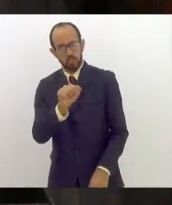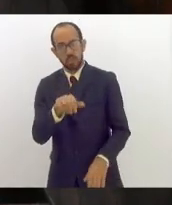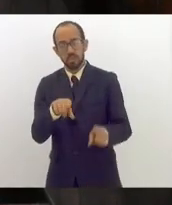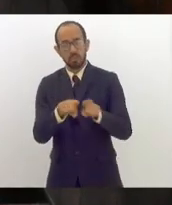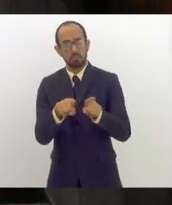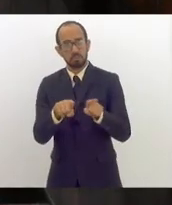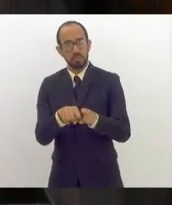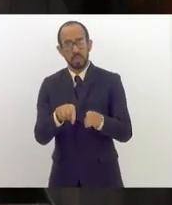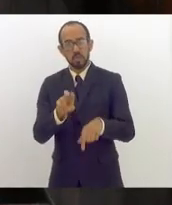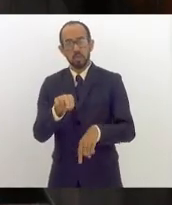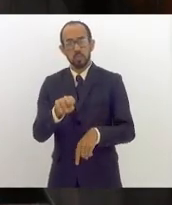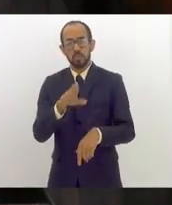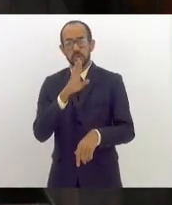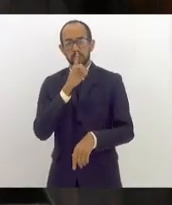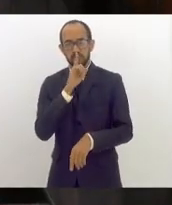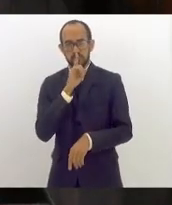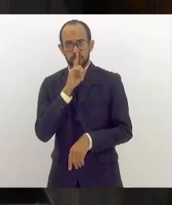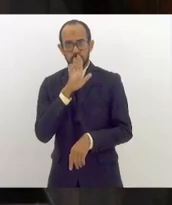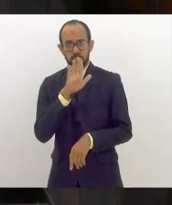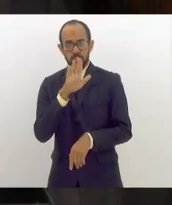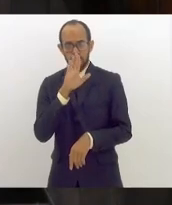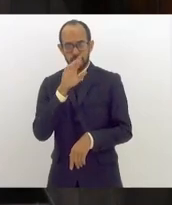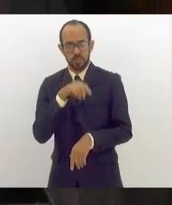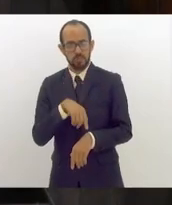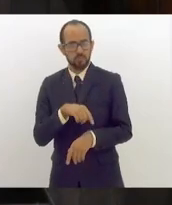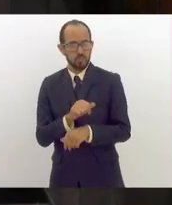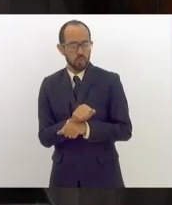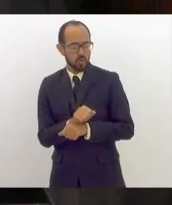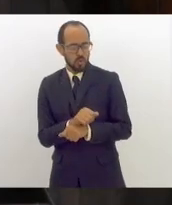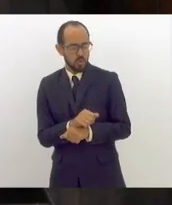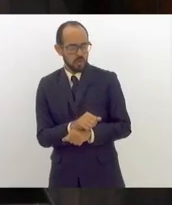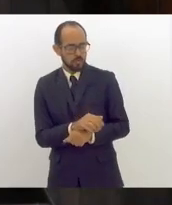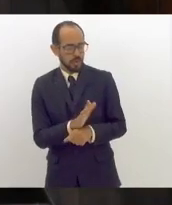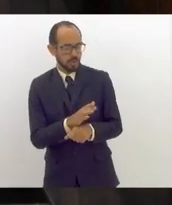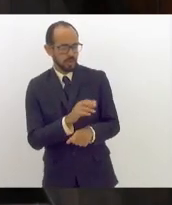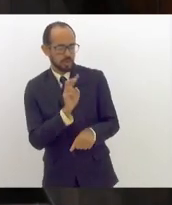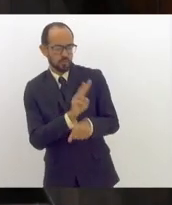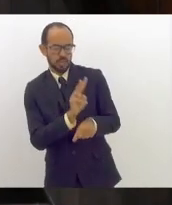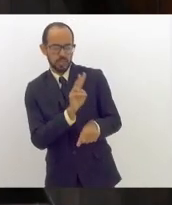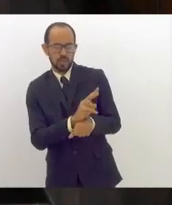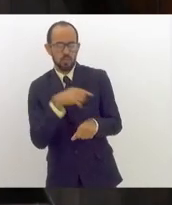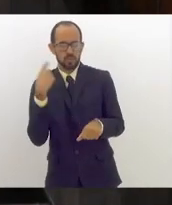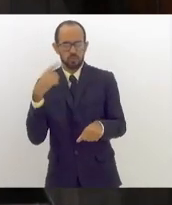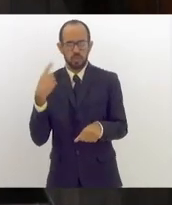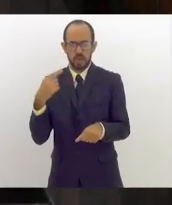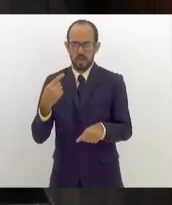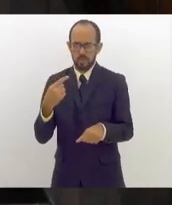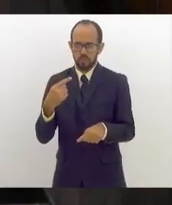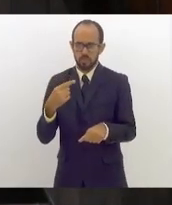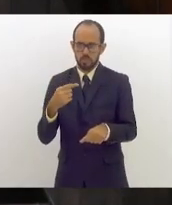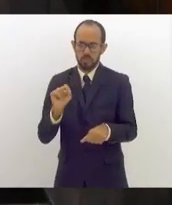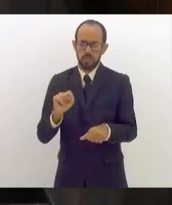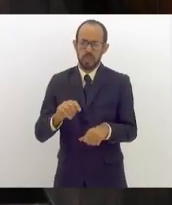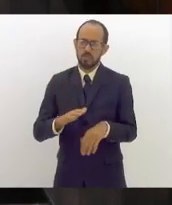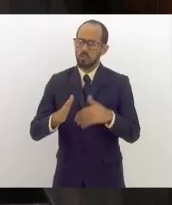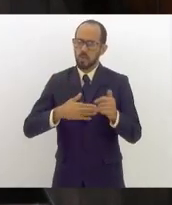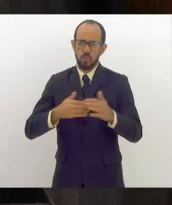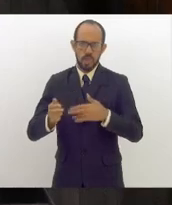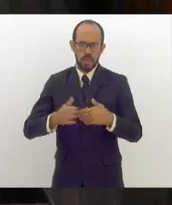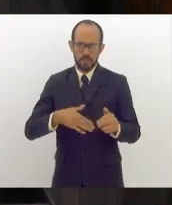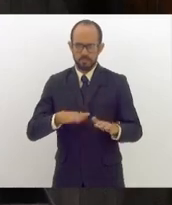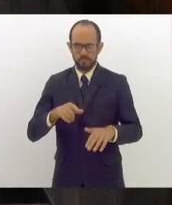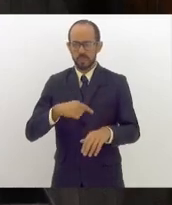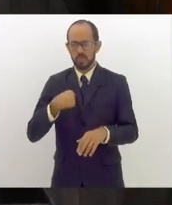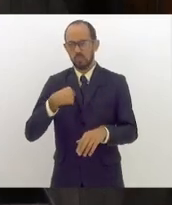ele nunca baixou a cabeça para defender os nossos direitos para defender o advogado seja um grande advogado seja um pequeno advogado eu aprendi